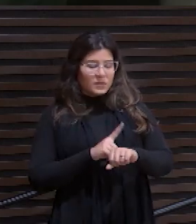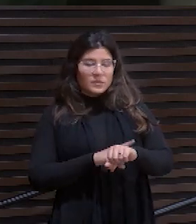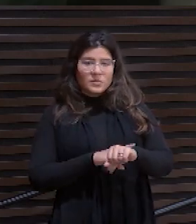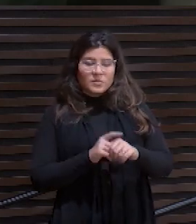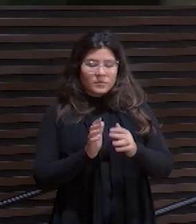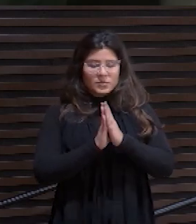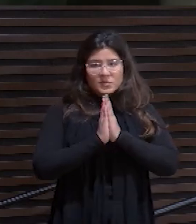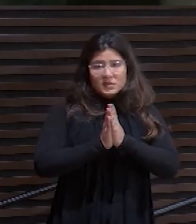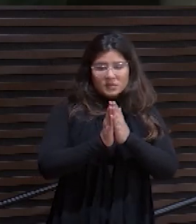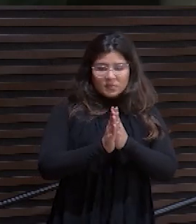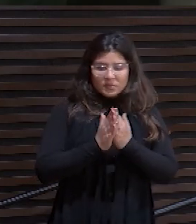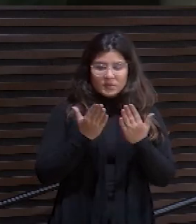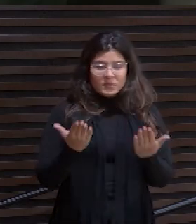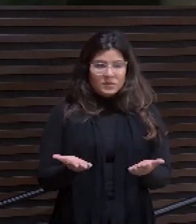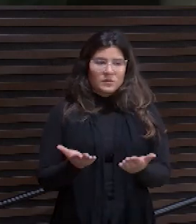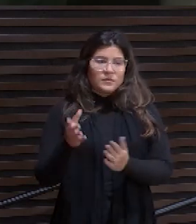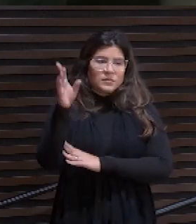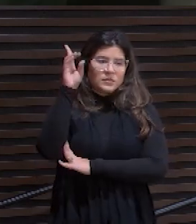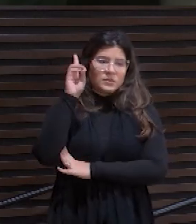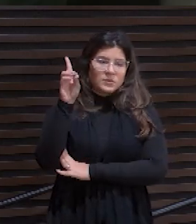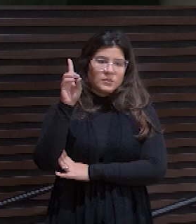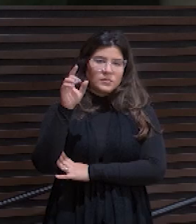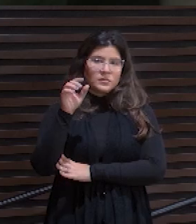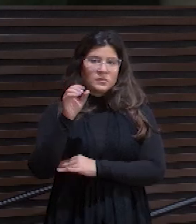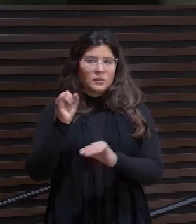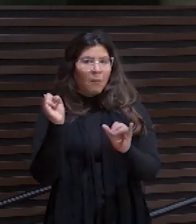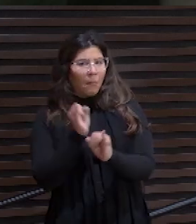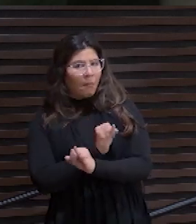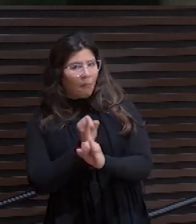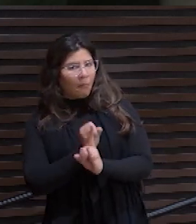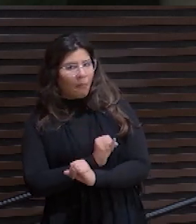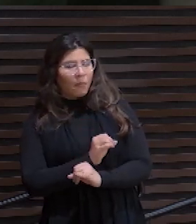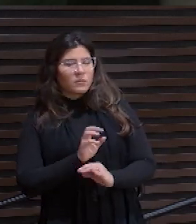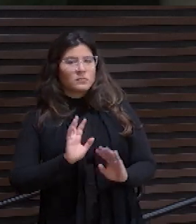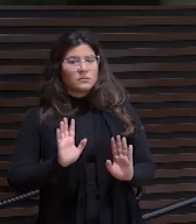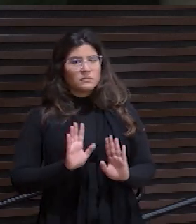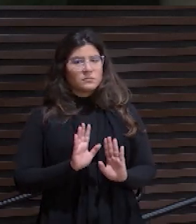fazendo dieta, está fazendo regime para emagrecer, mas não está jejuando biblicamente.